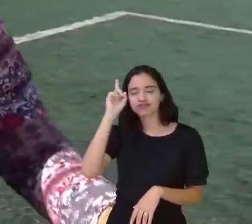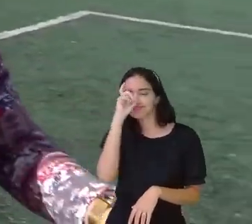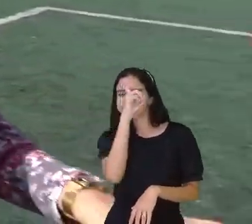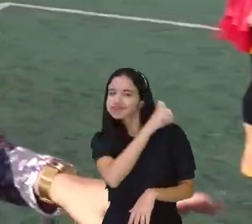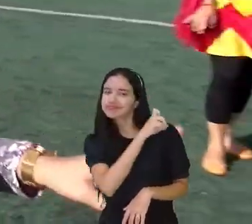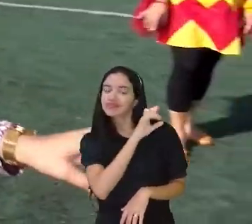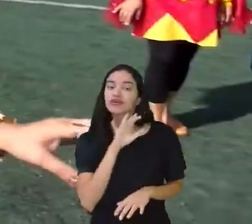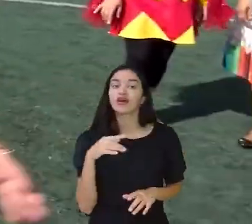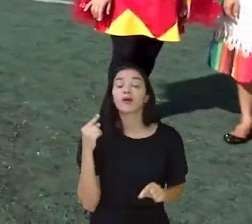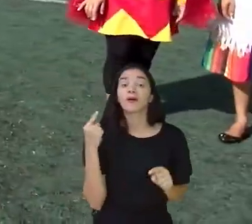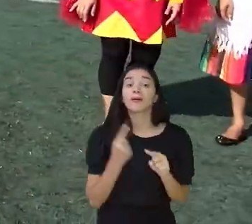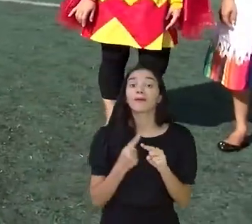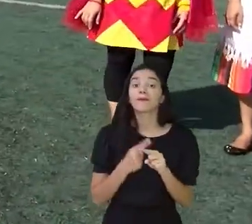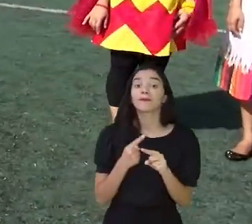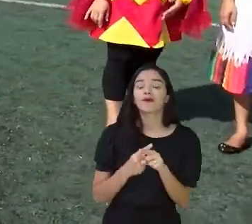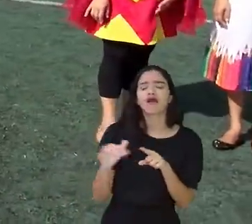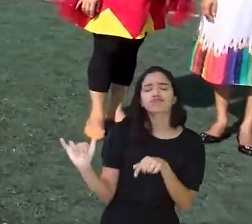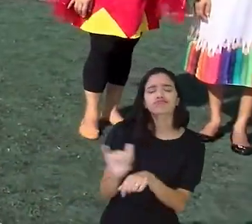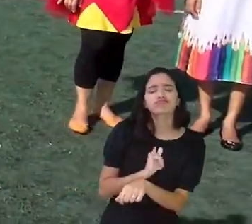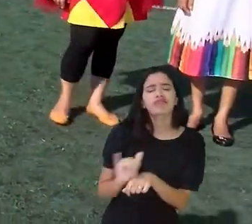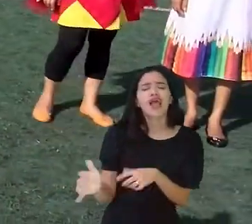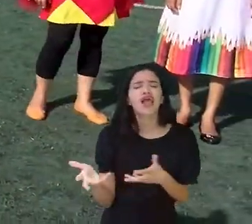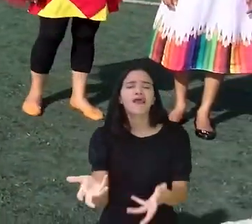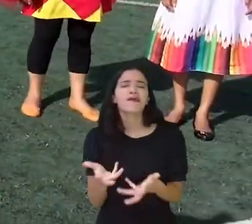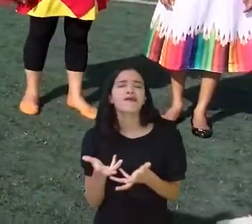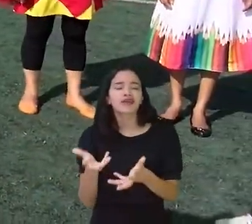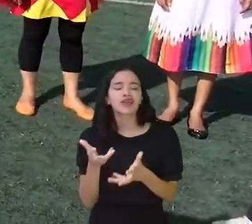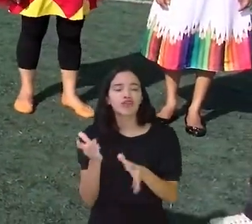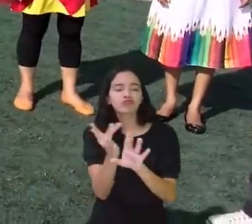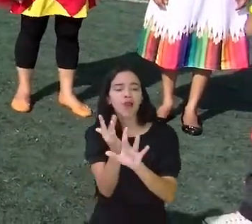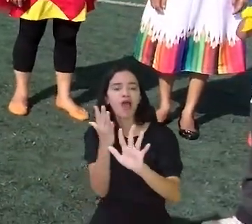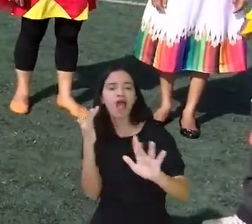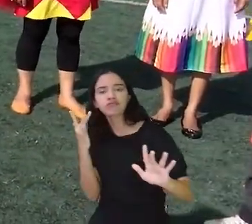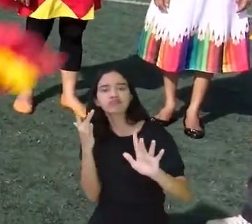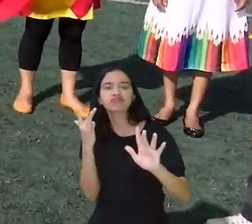Dificulta, Marieta. Porque aqui é só estratégia. Eu quero agora é fila ali, olha.